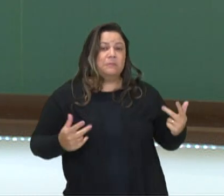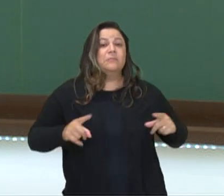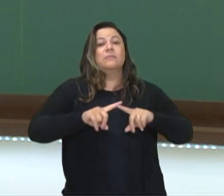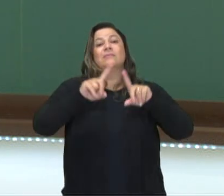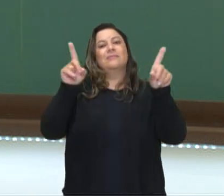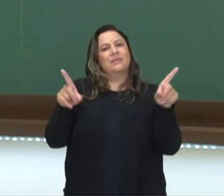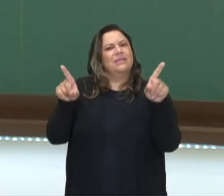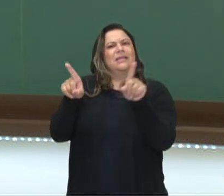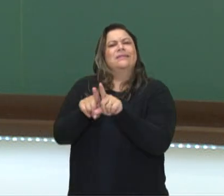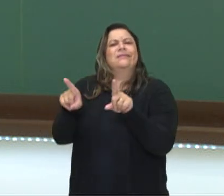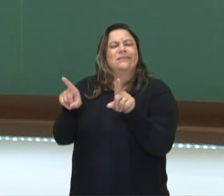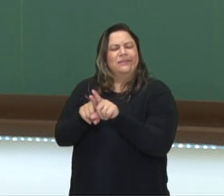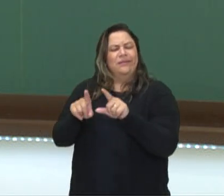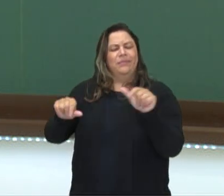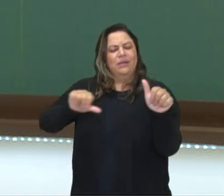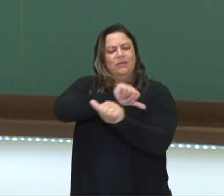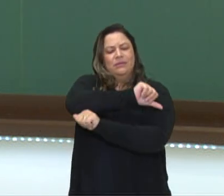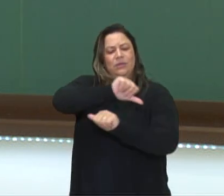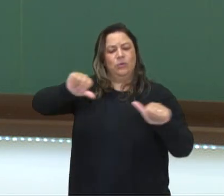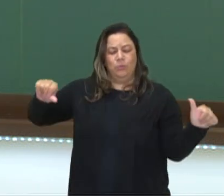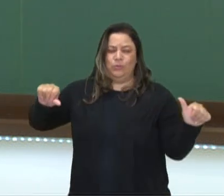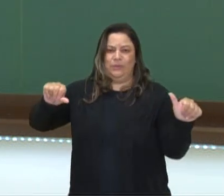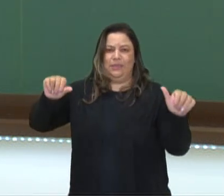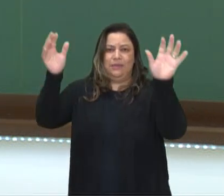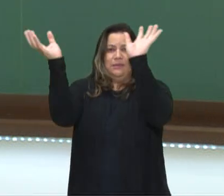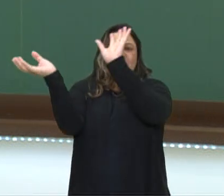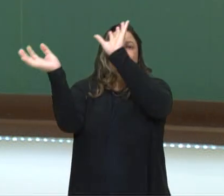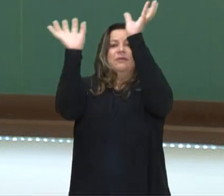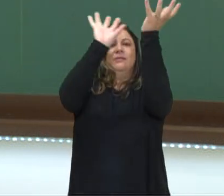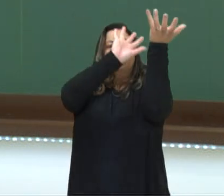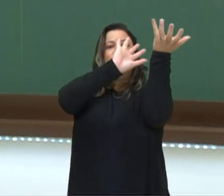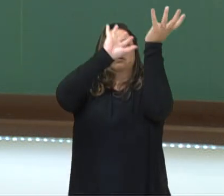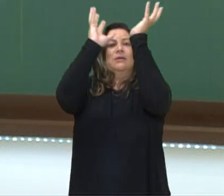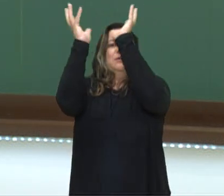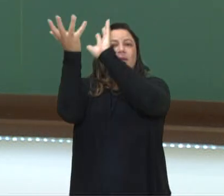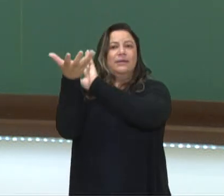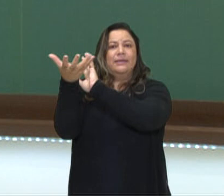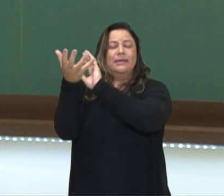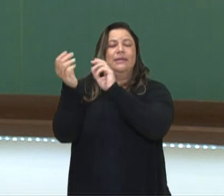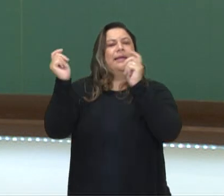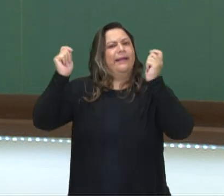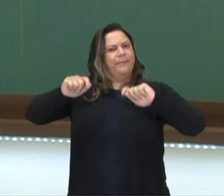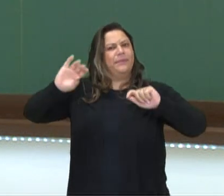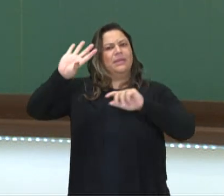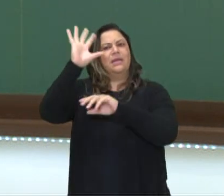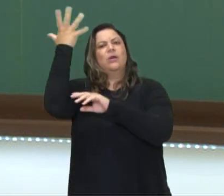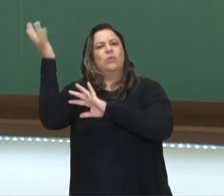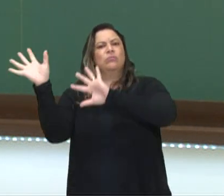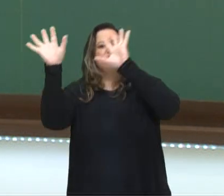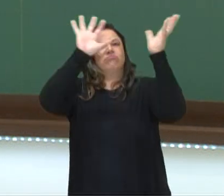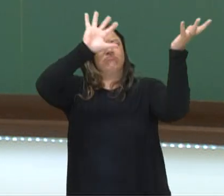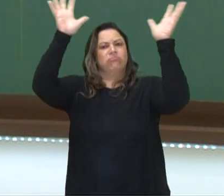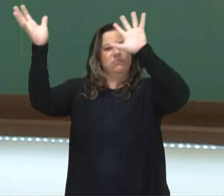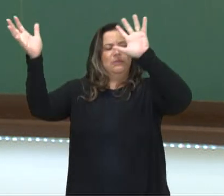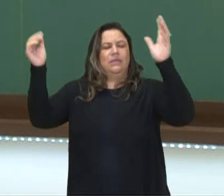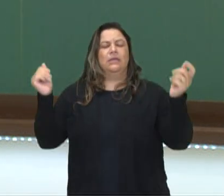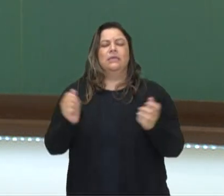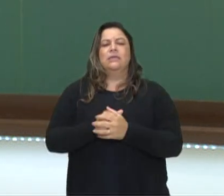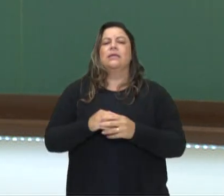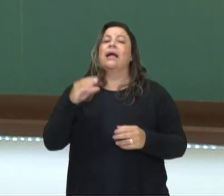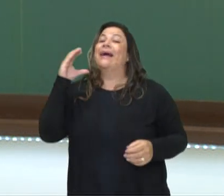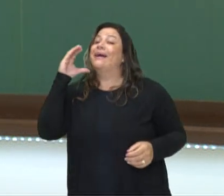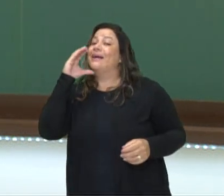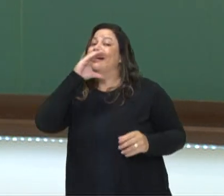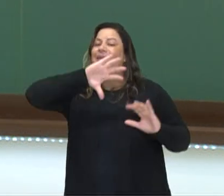existem algumas mudanças climáticas que são acentuadas pela ação humana, como, por exemplo, o aquecimento global, que